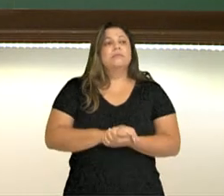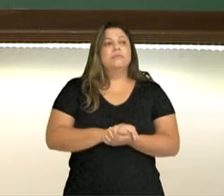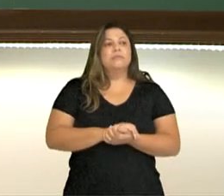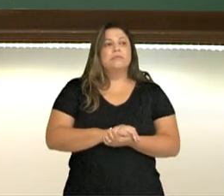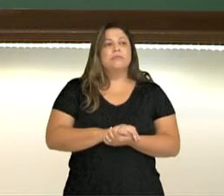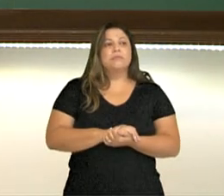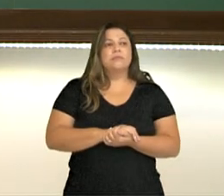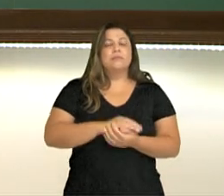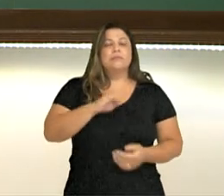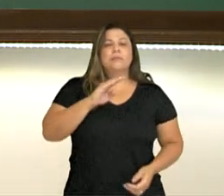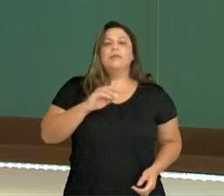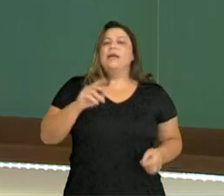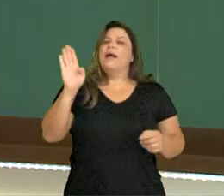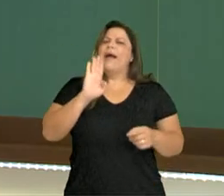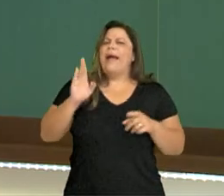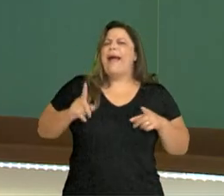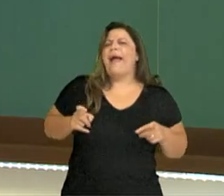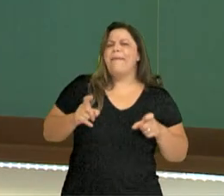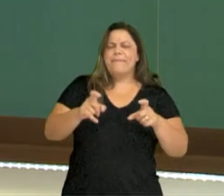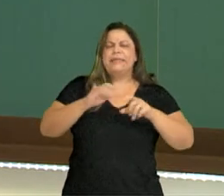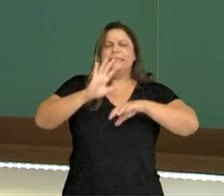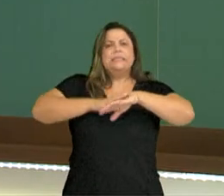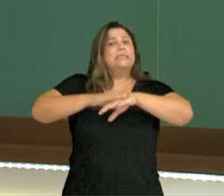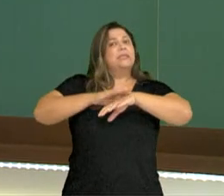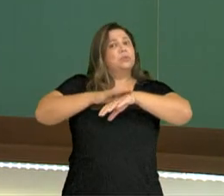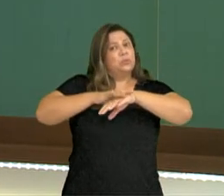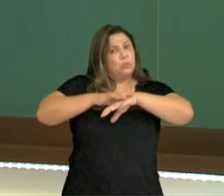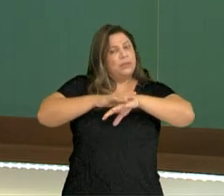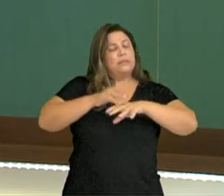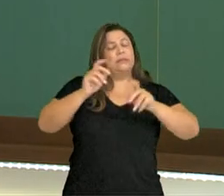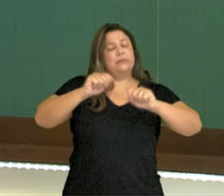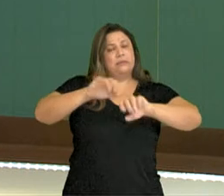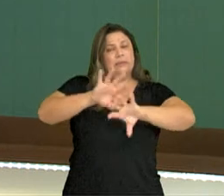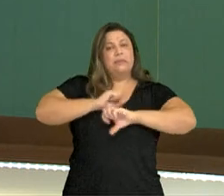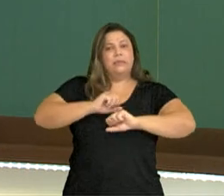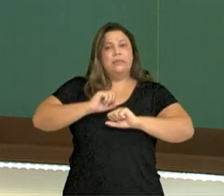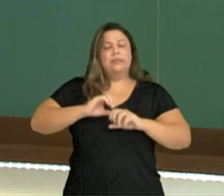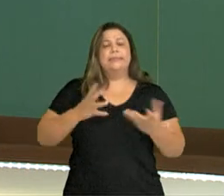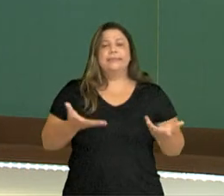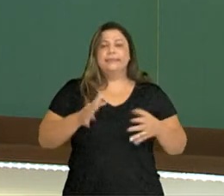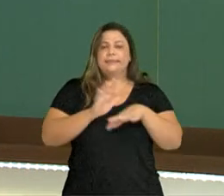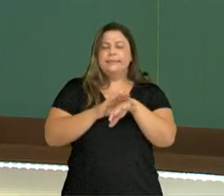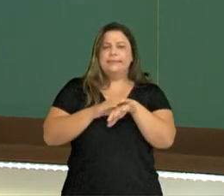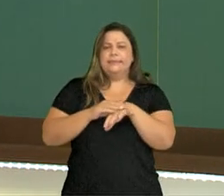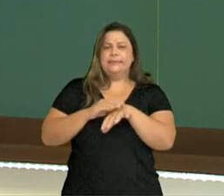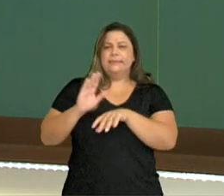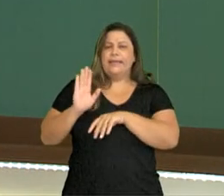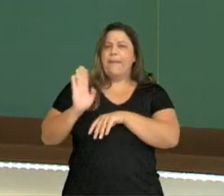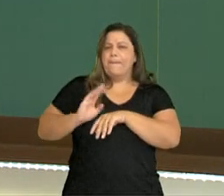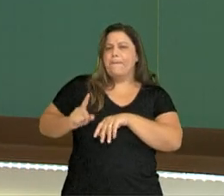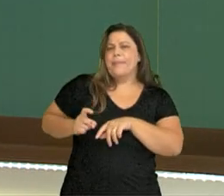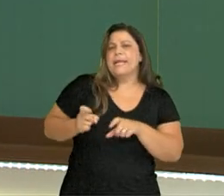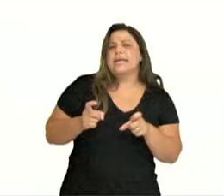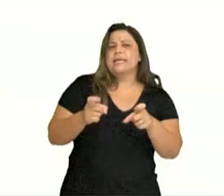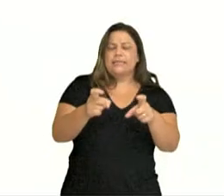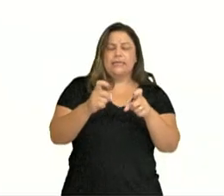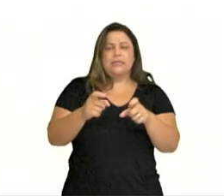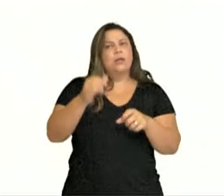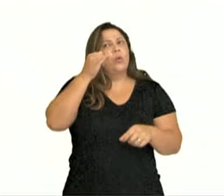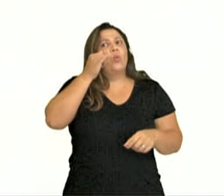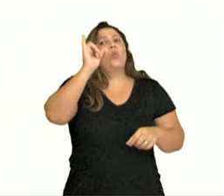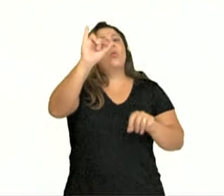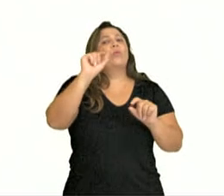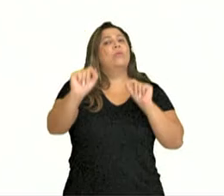Sobre as bacterioses, que são as doenças causadas por bactérias, nós temos então alguns modos básicos de prevenção.